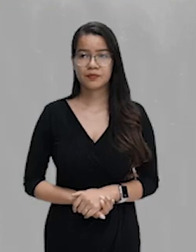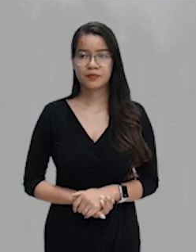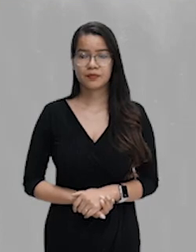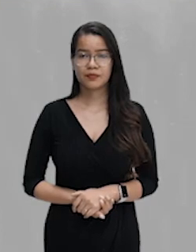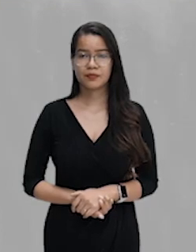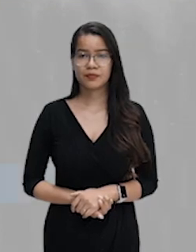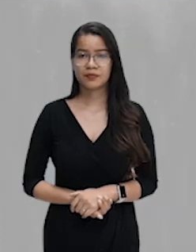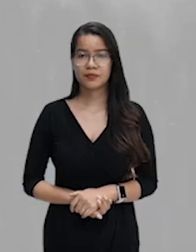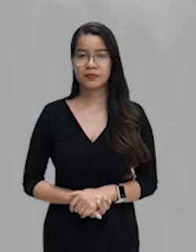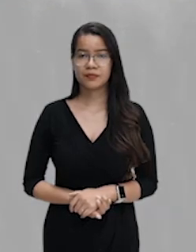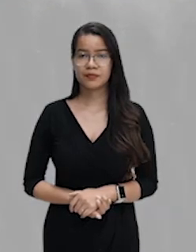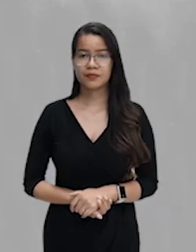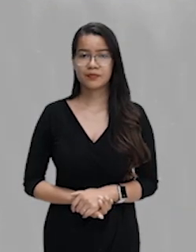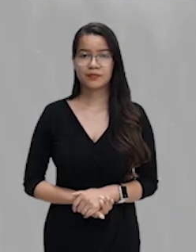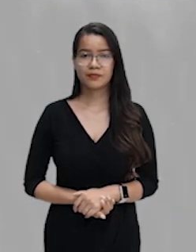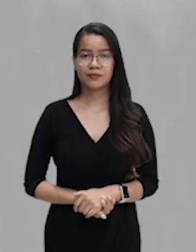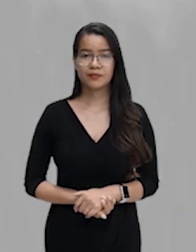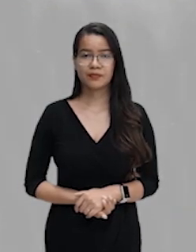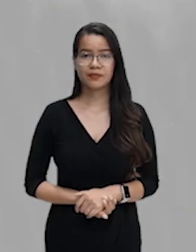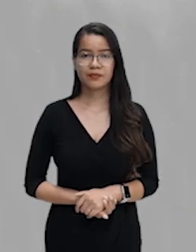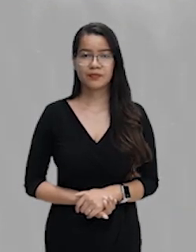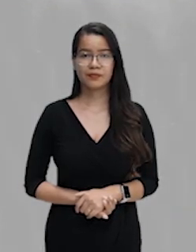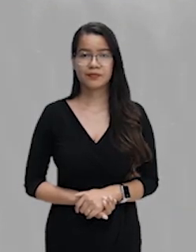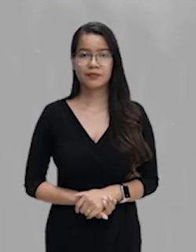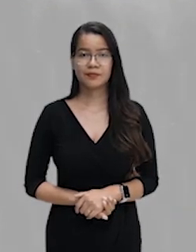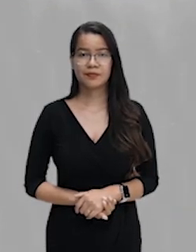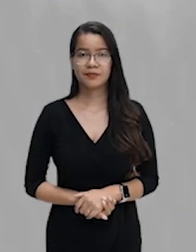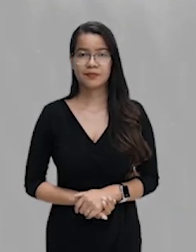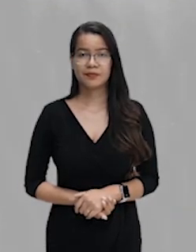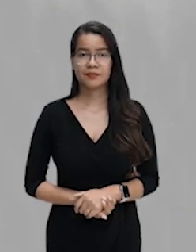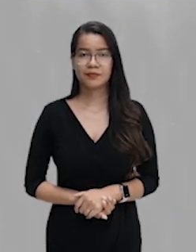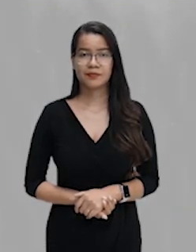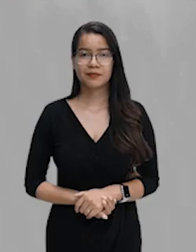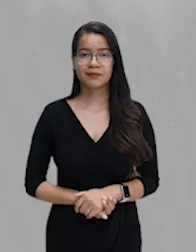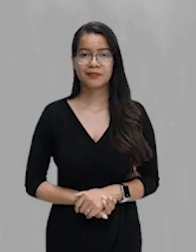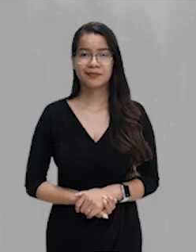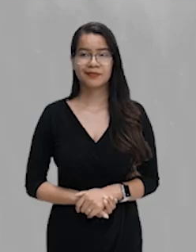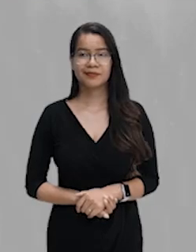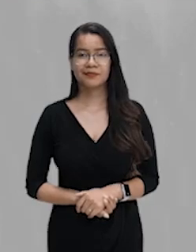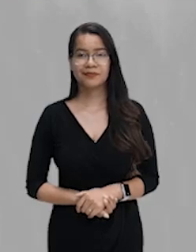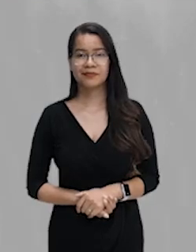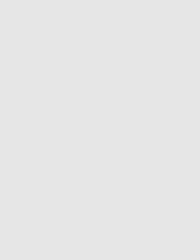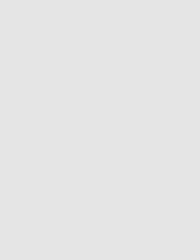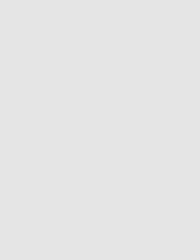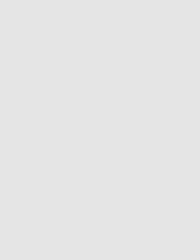@plataforma Gonçalves Dias. Hasta luego. Quase não saiu hasta logo, gente.